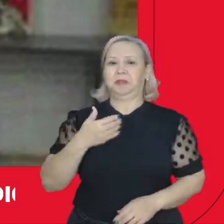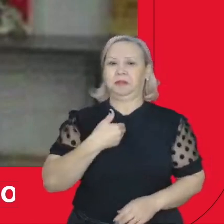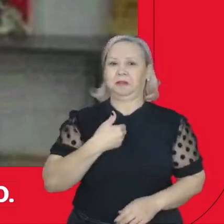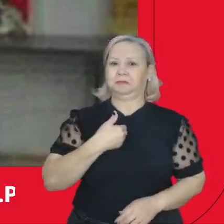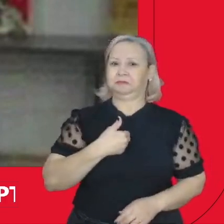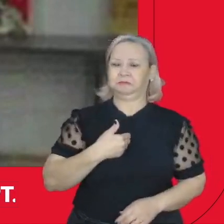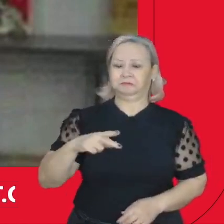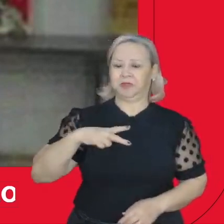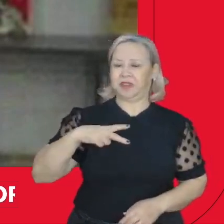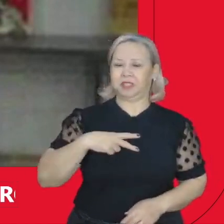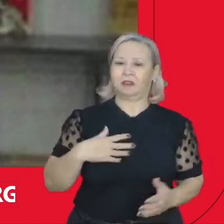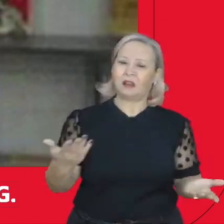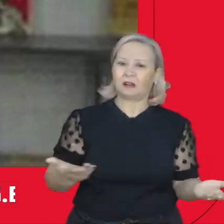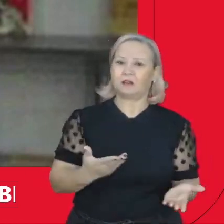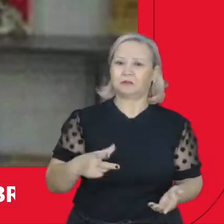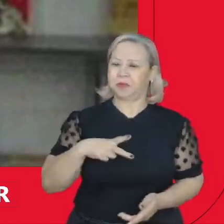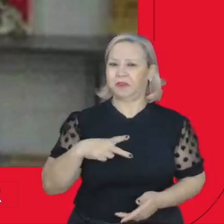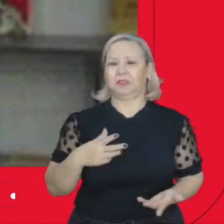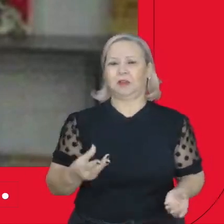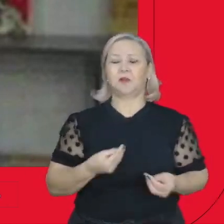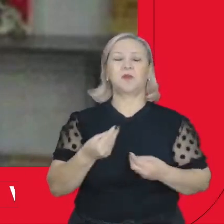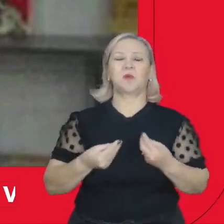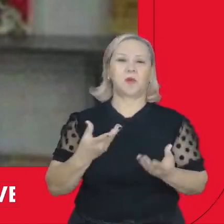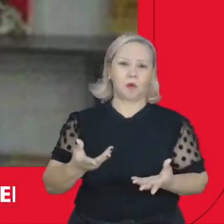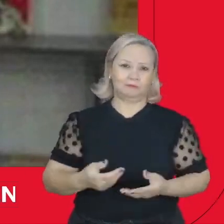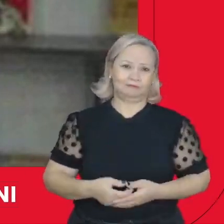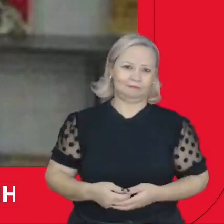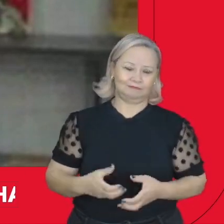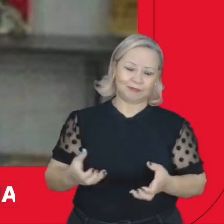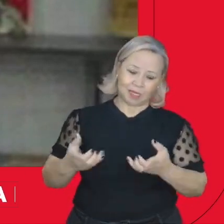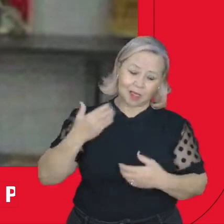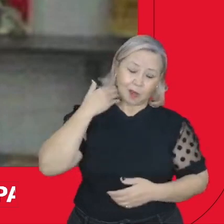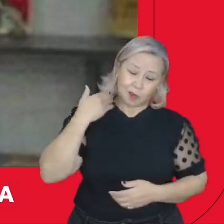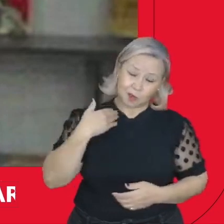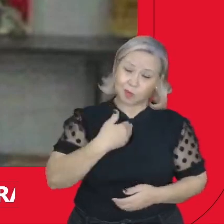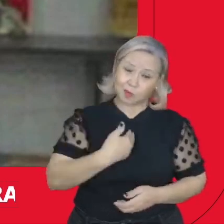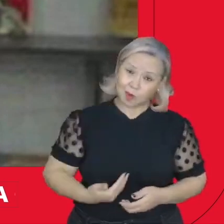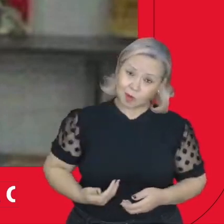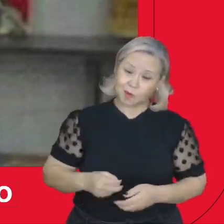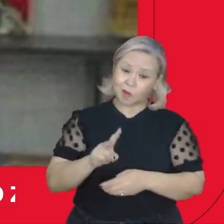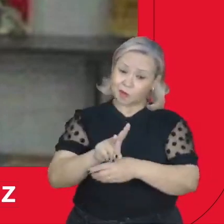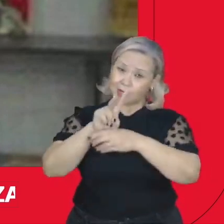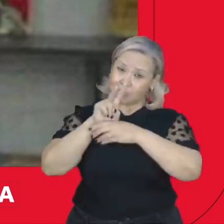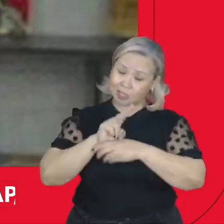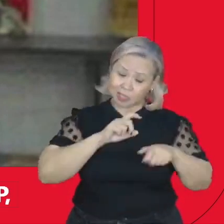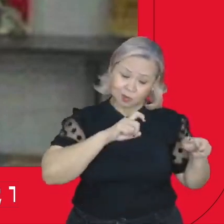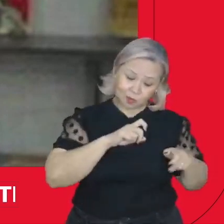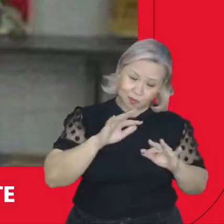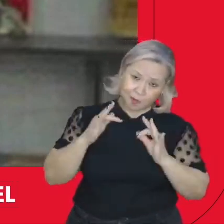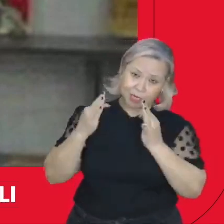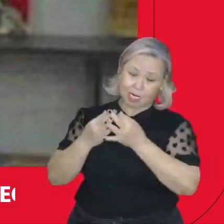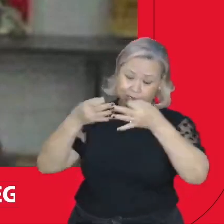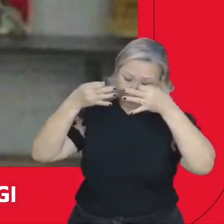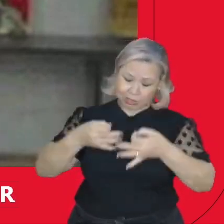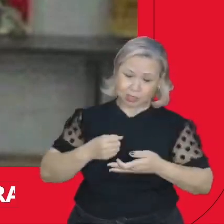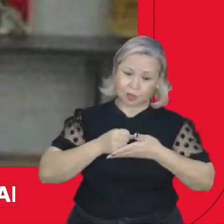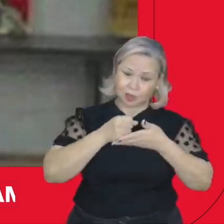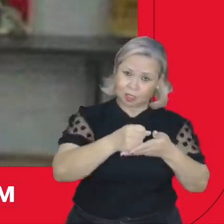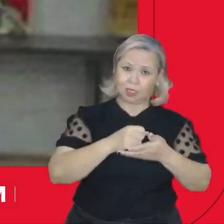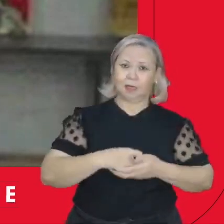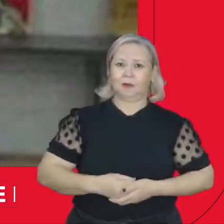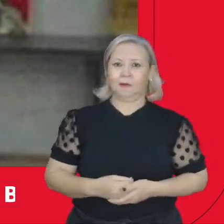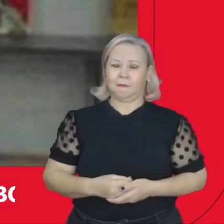para se vangloriar dos lucros. Nós queremos ver o nosso banco público financiando a agricultura familiar com juros subsidiados, tendo uma